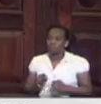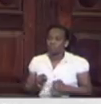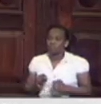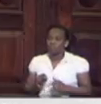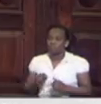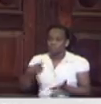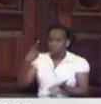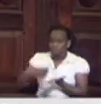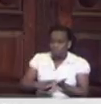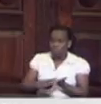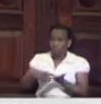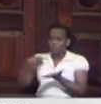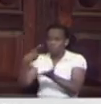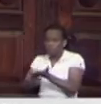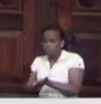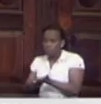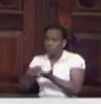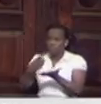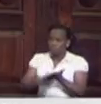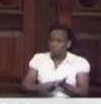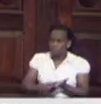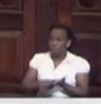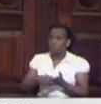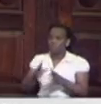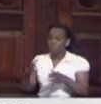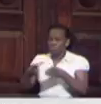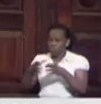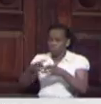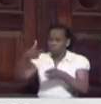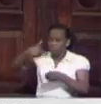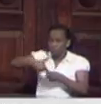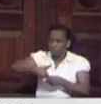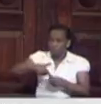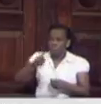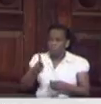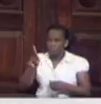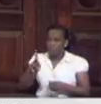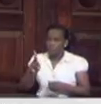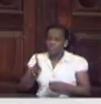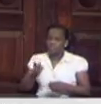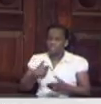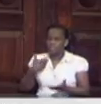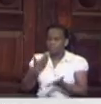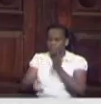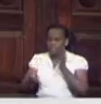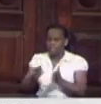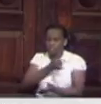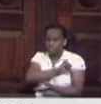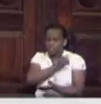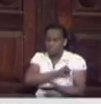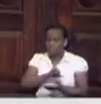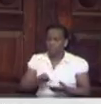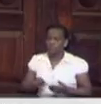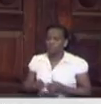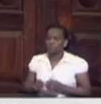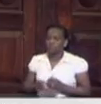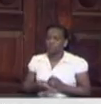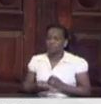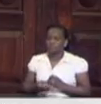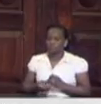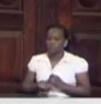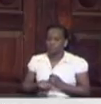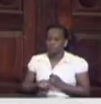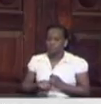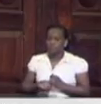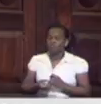os acordos feitos com petroleiras que lesam o Rio de Janeiro. E lá na